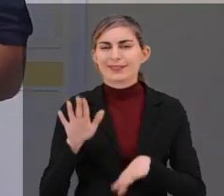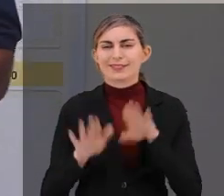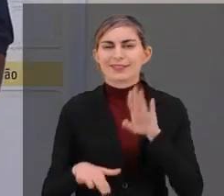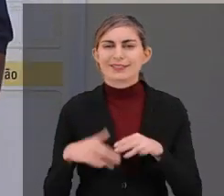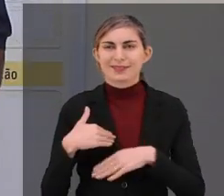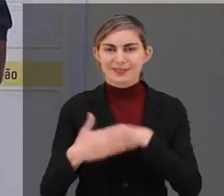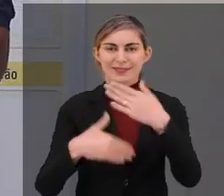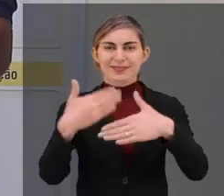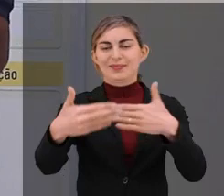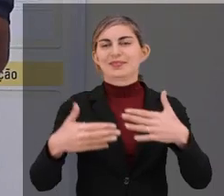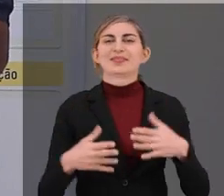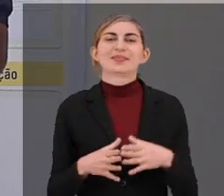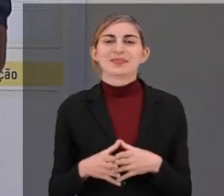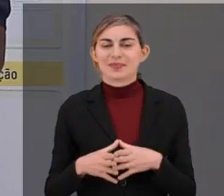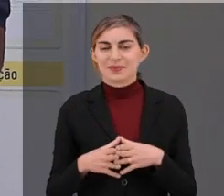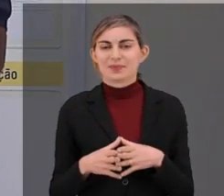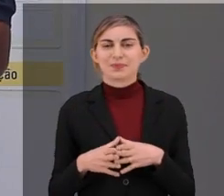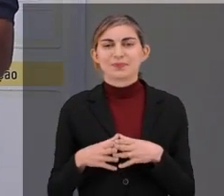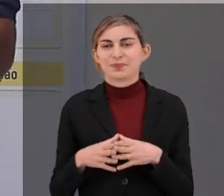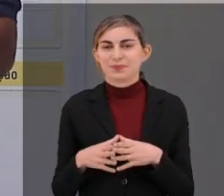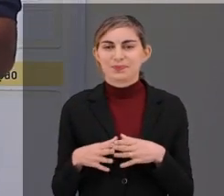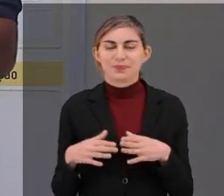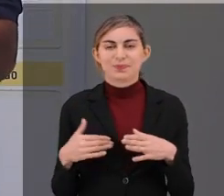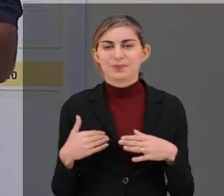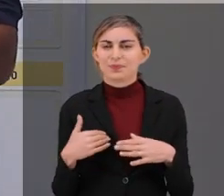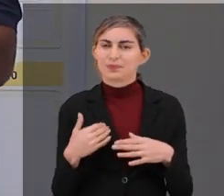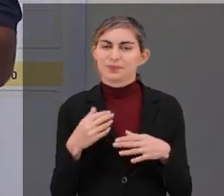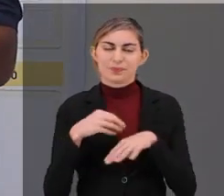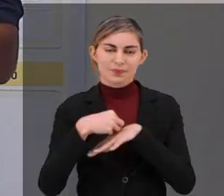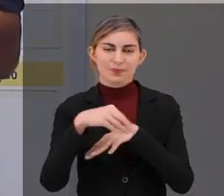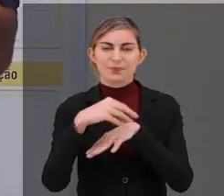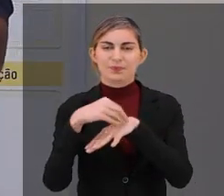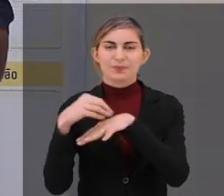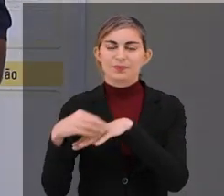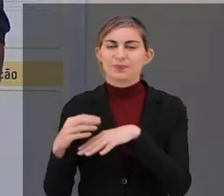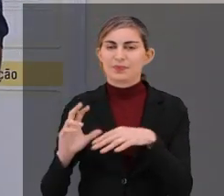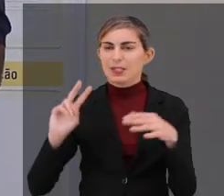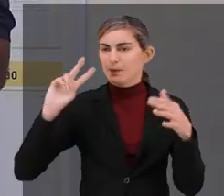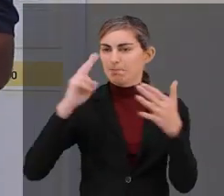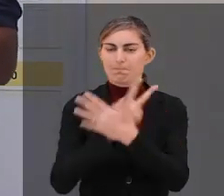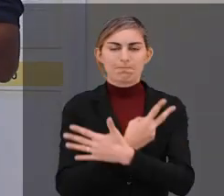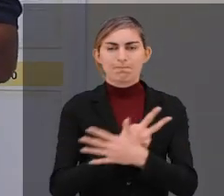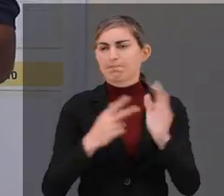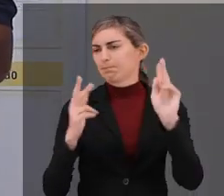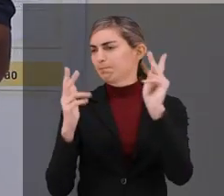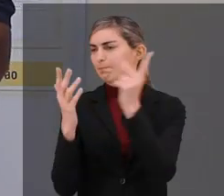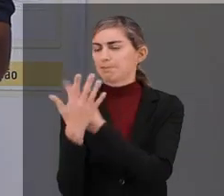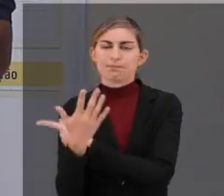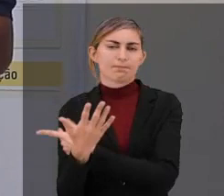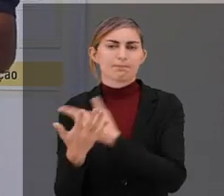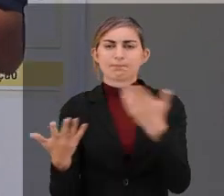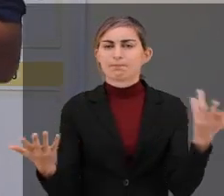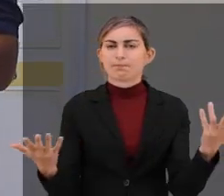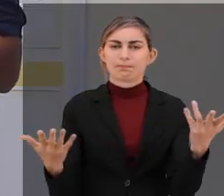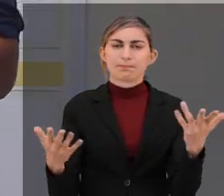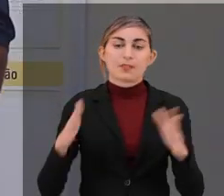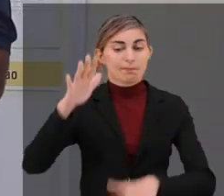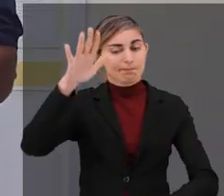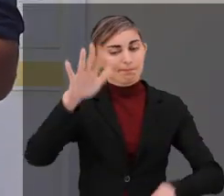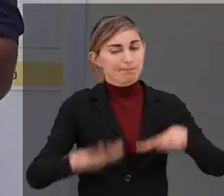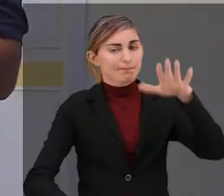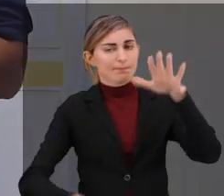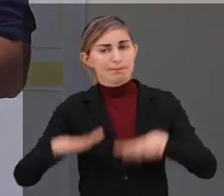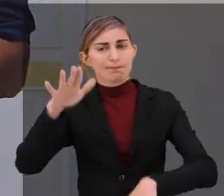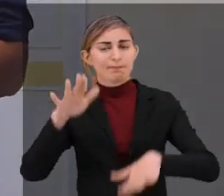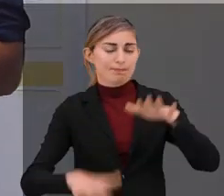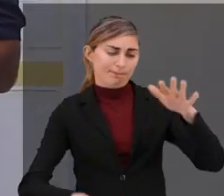dessas consequências que se passa são os acidentes que ocorrem ou as